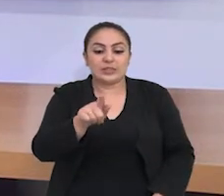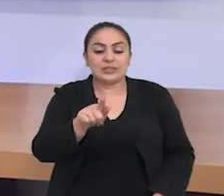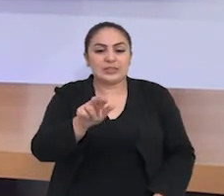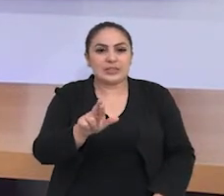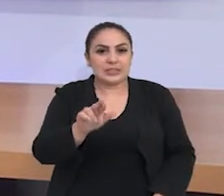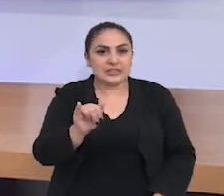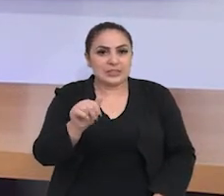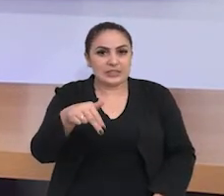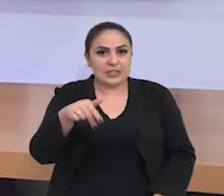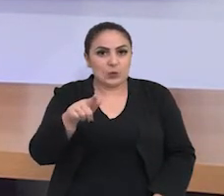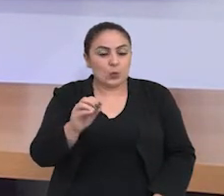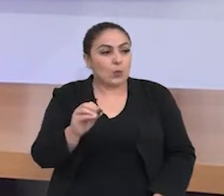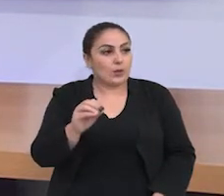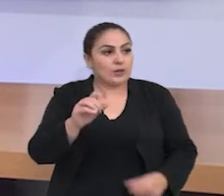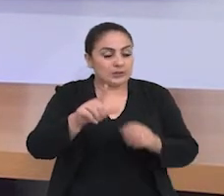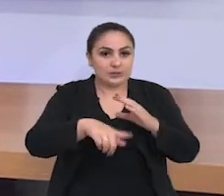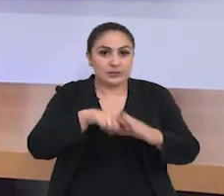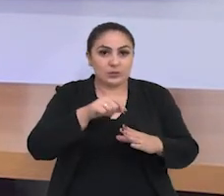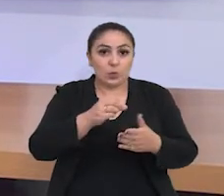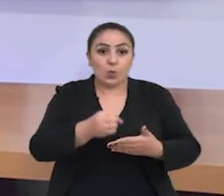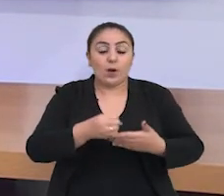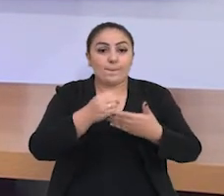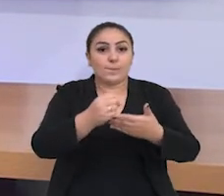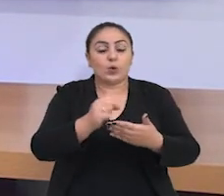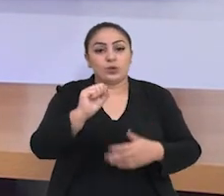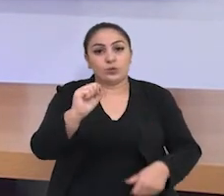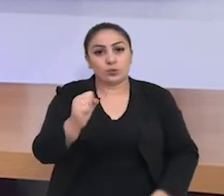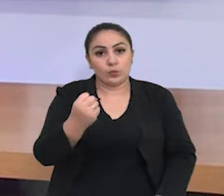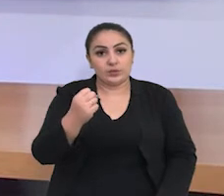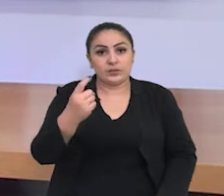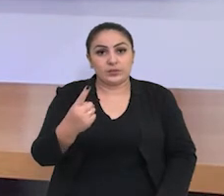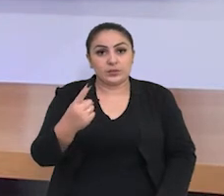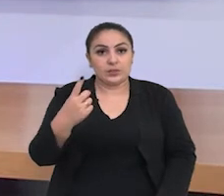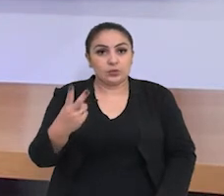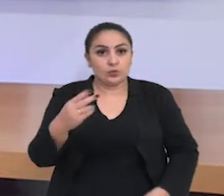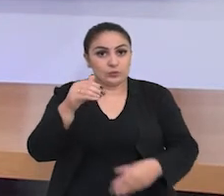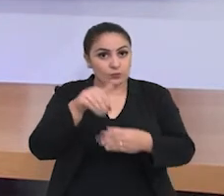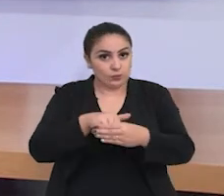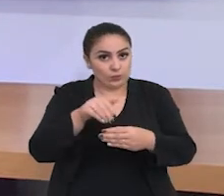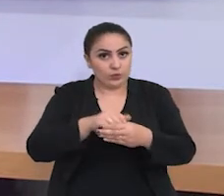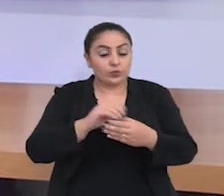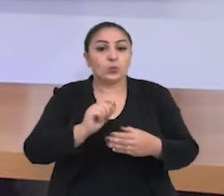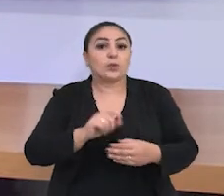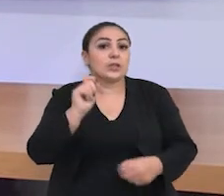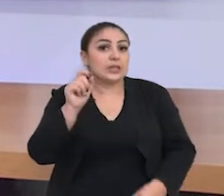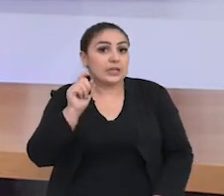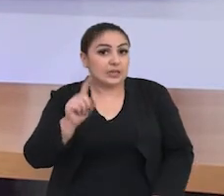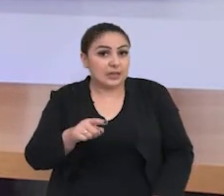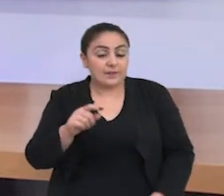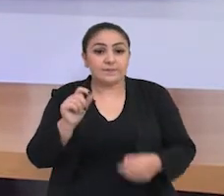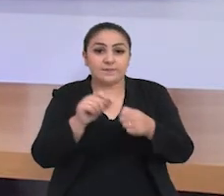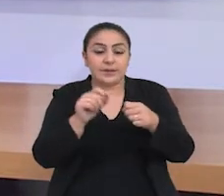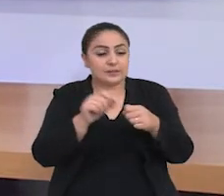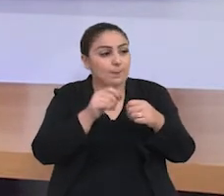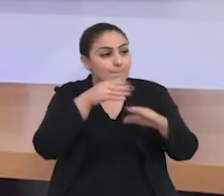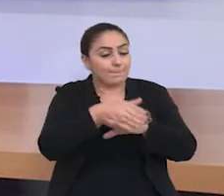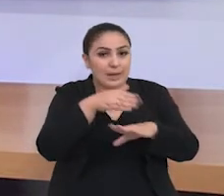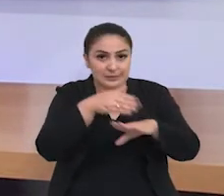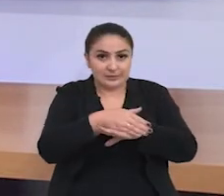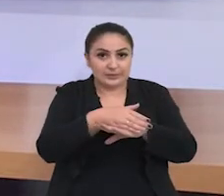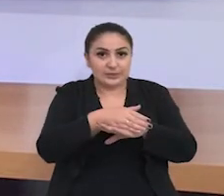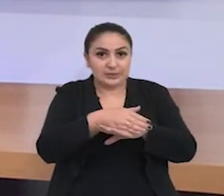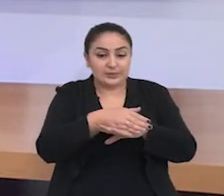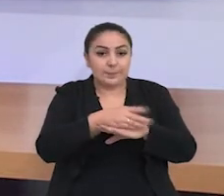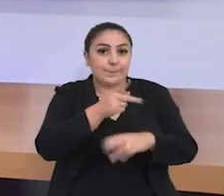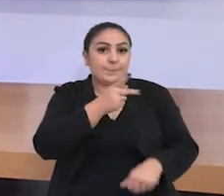e ele foi eleito então com o apoio de 812 votos, ou seja, ele faz então